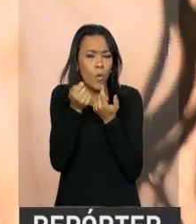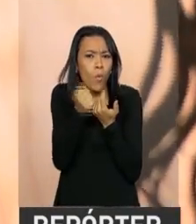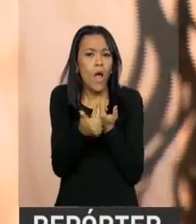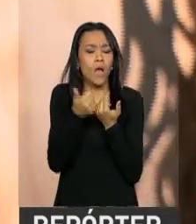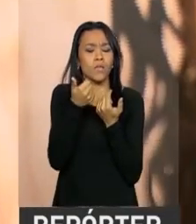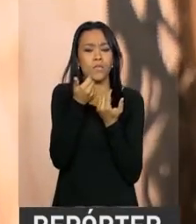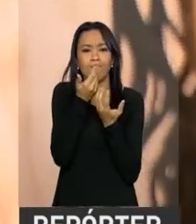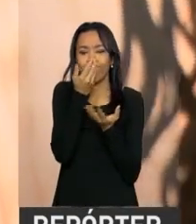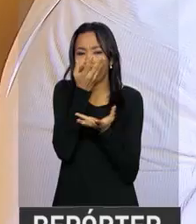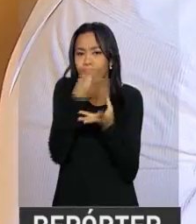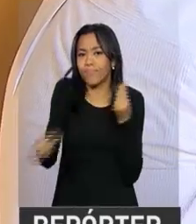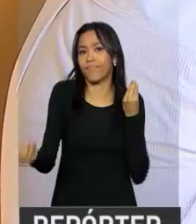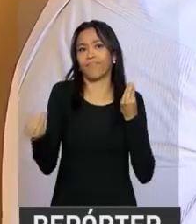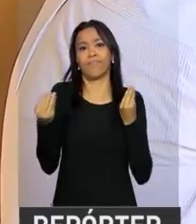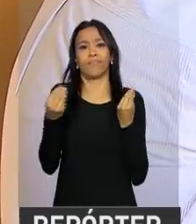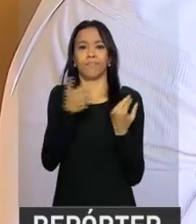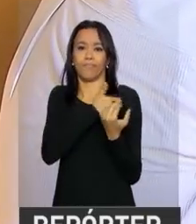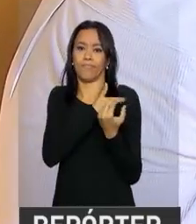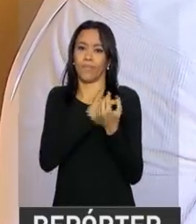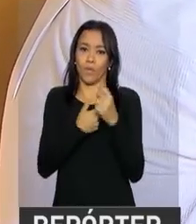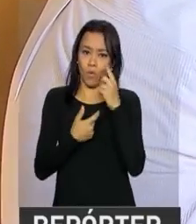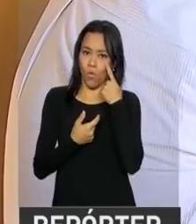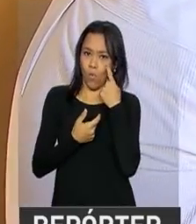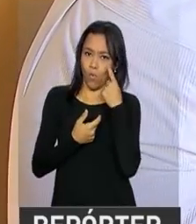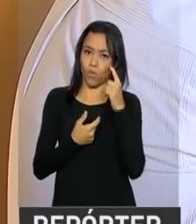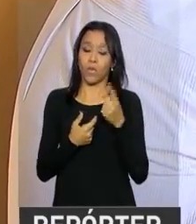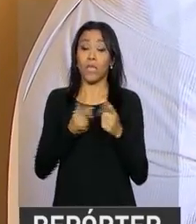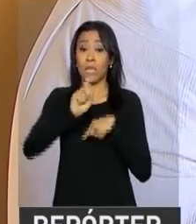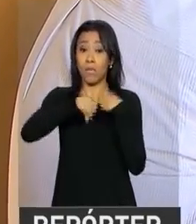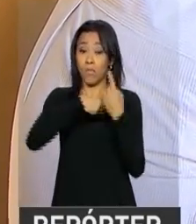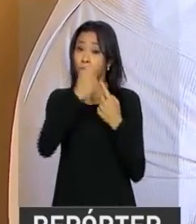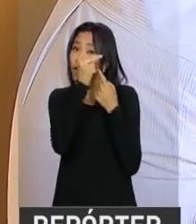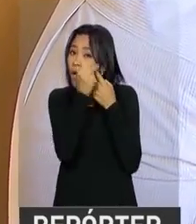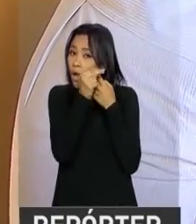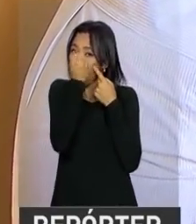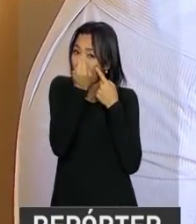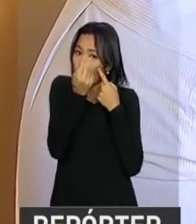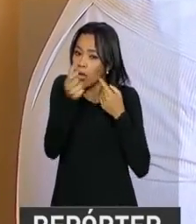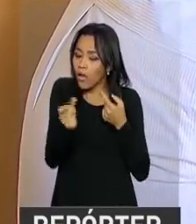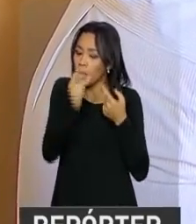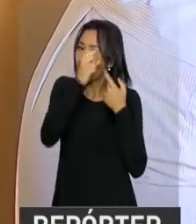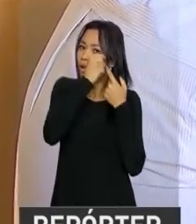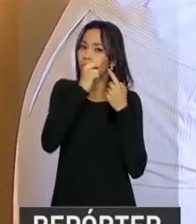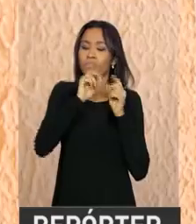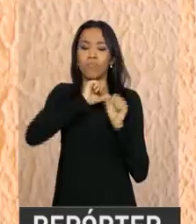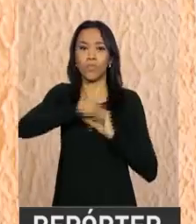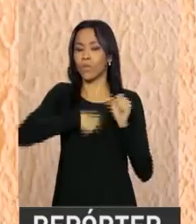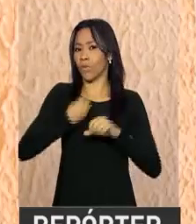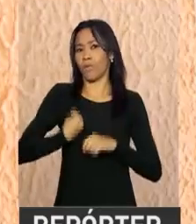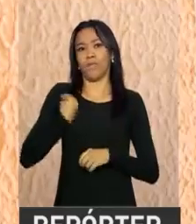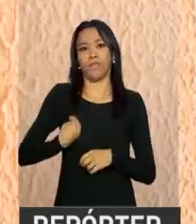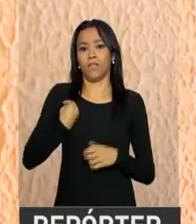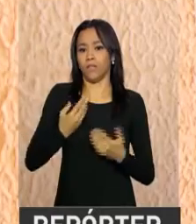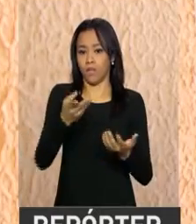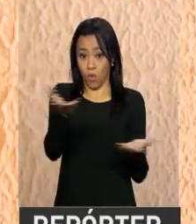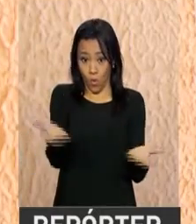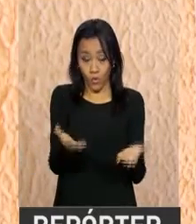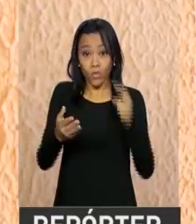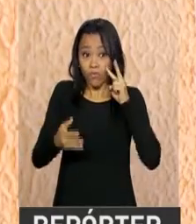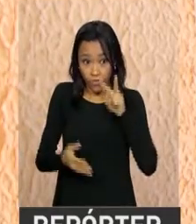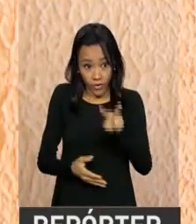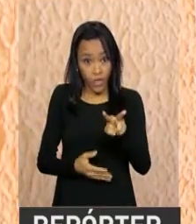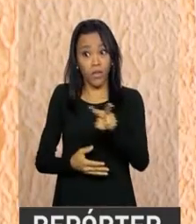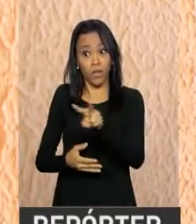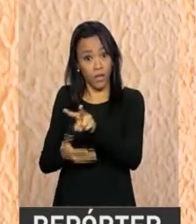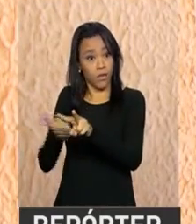do olho esquerdo dela mas depois da cirurgia de transplante de córnea muita coisa mudou hoje eu consigo ver